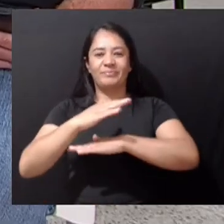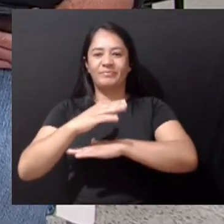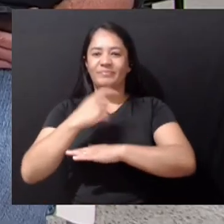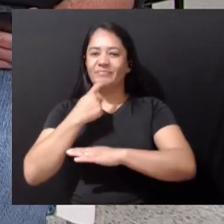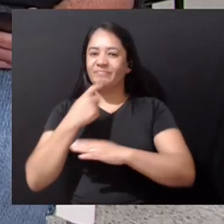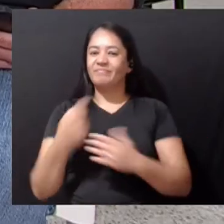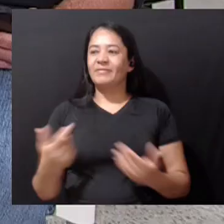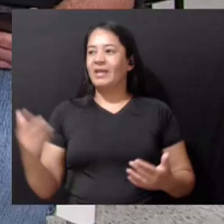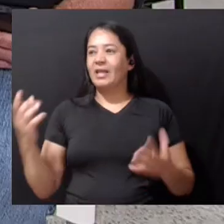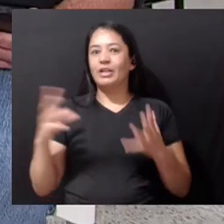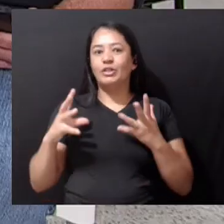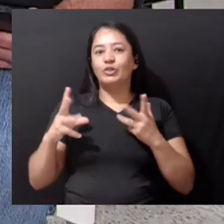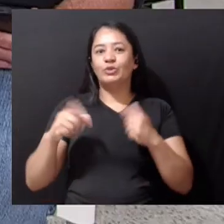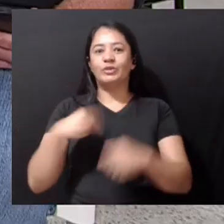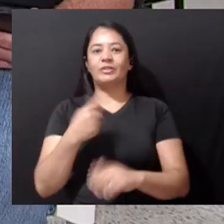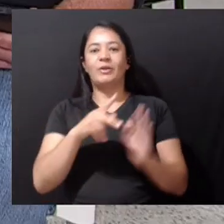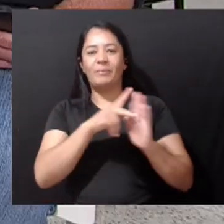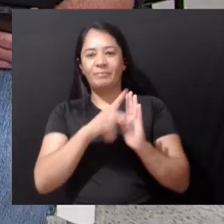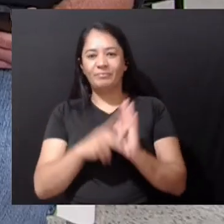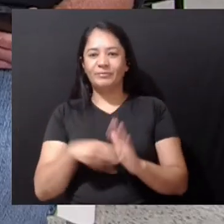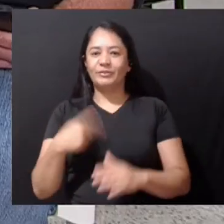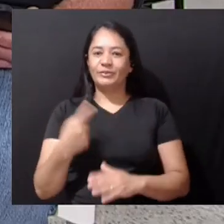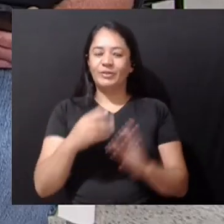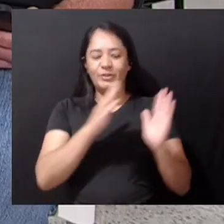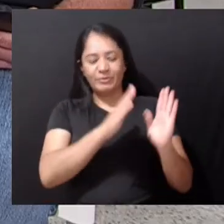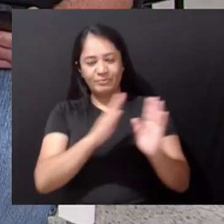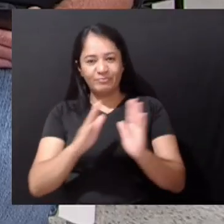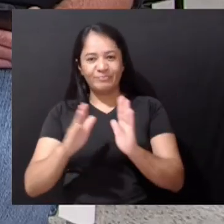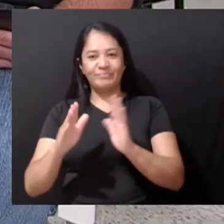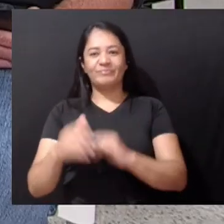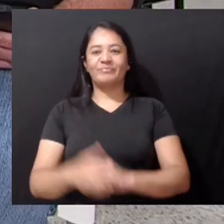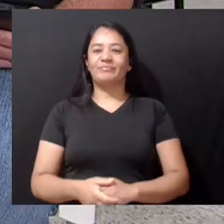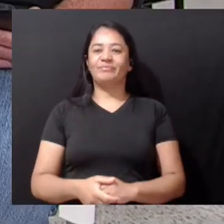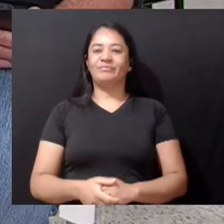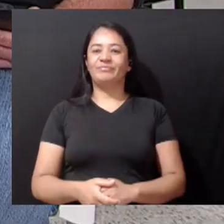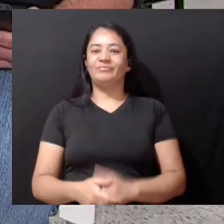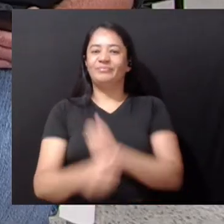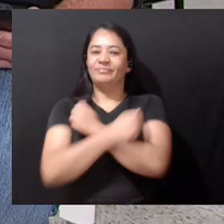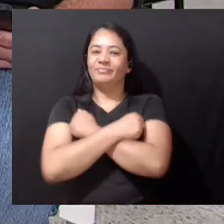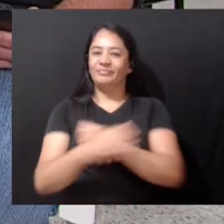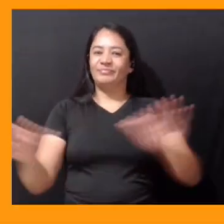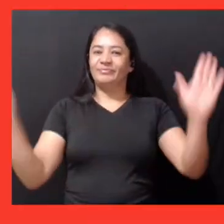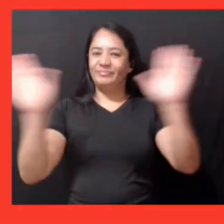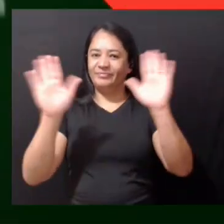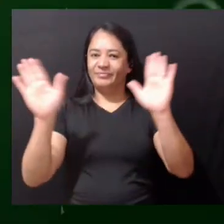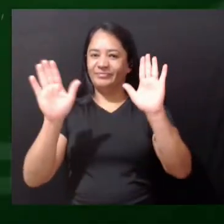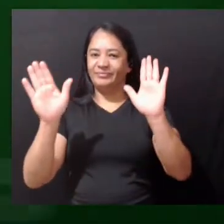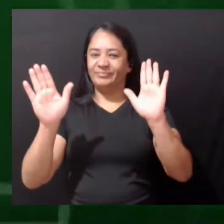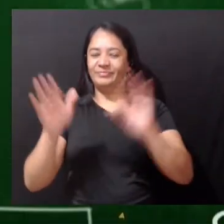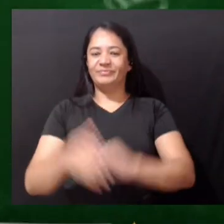nossa programação, nossos programas e nossos quadros. Um abraço e até o próximo De Olho na Educação.